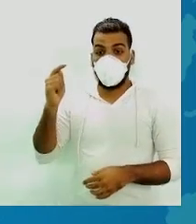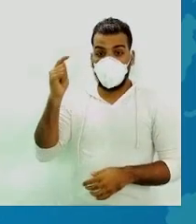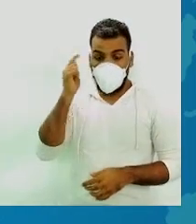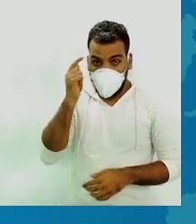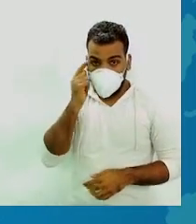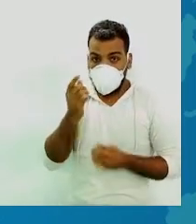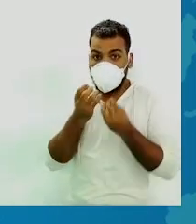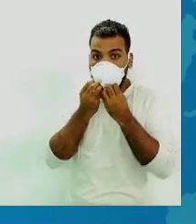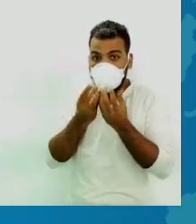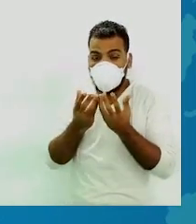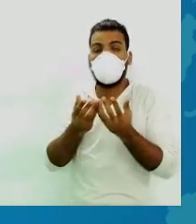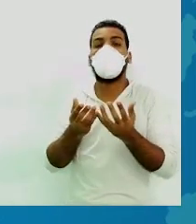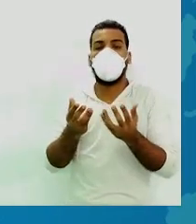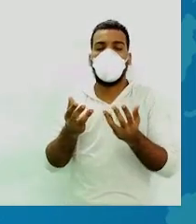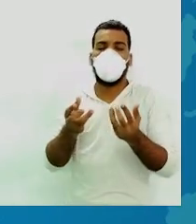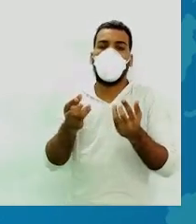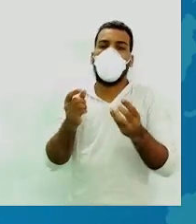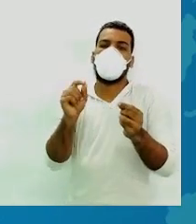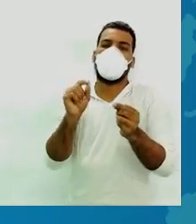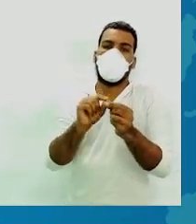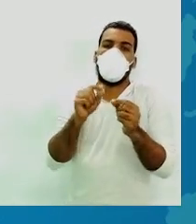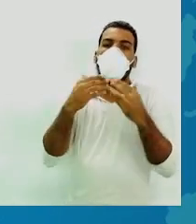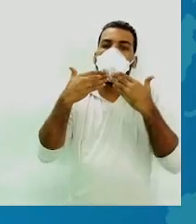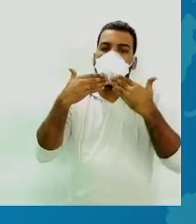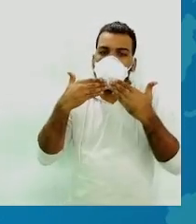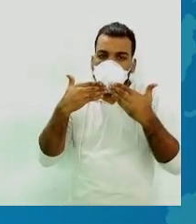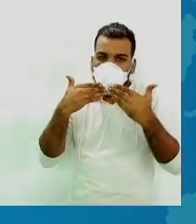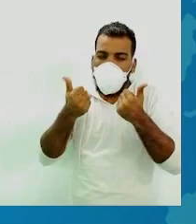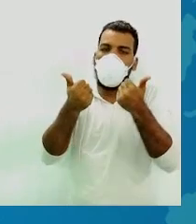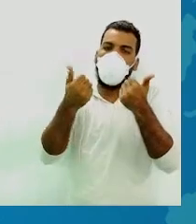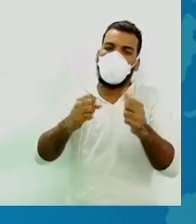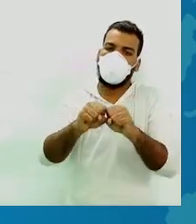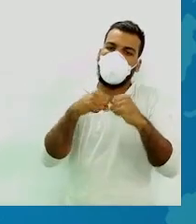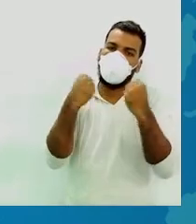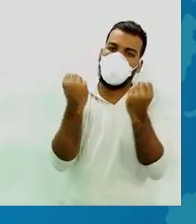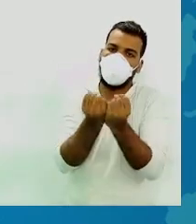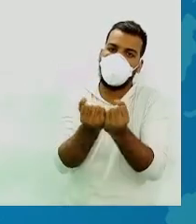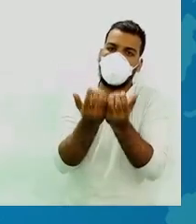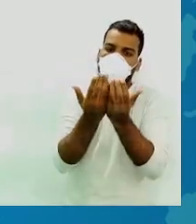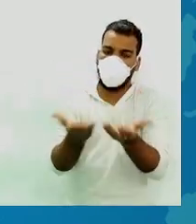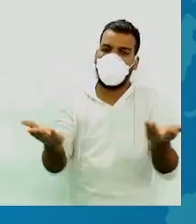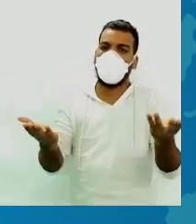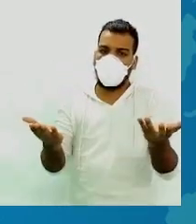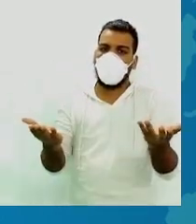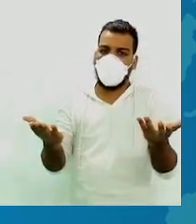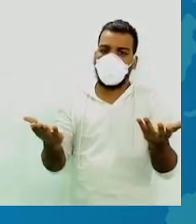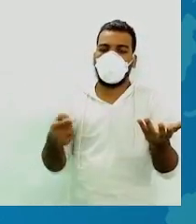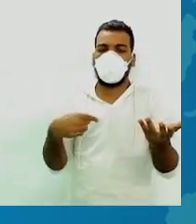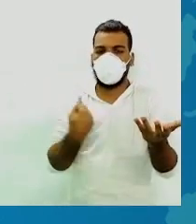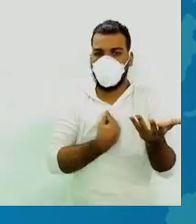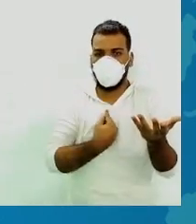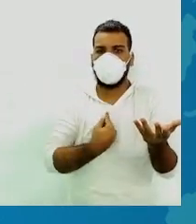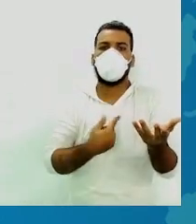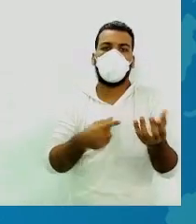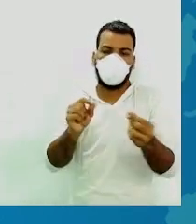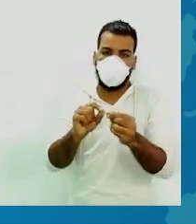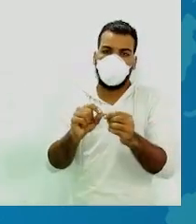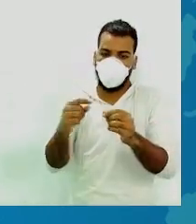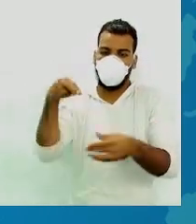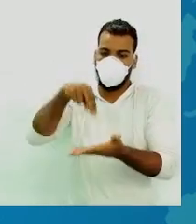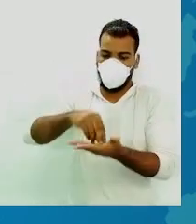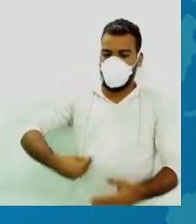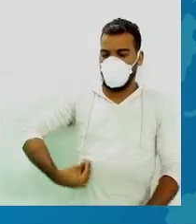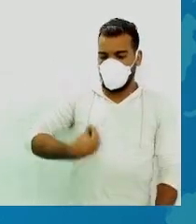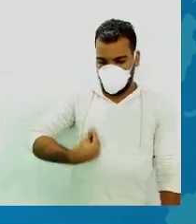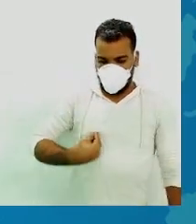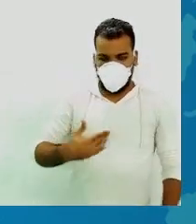bem comum para fazer o melhor para a sociedade, para a polis que nós estamos inseridos,